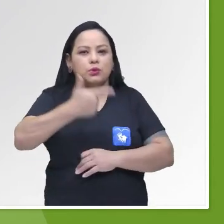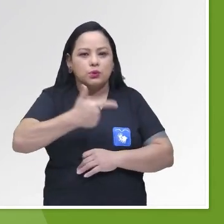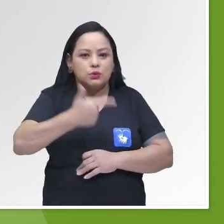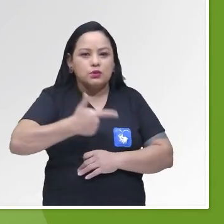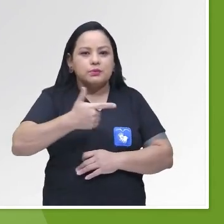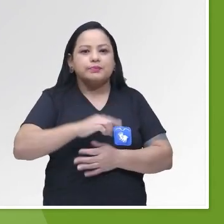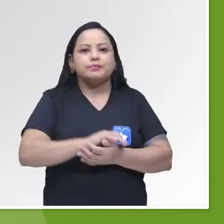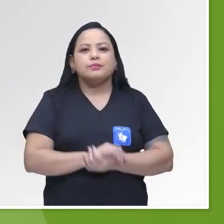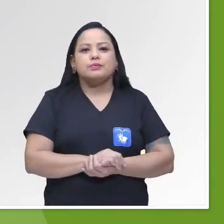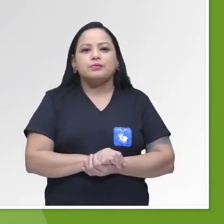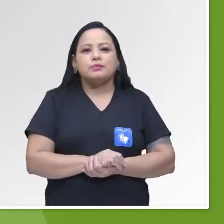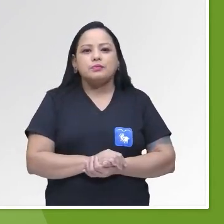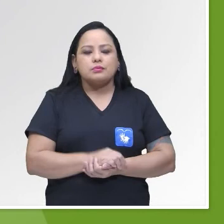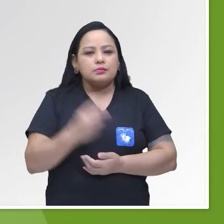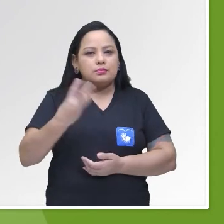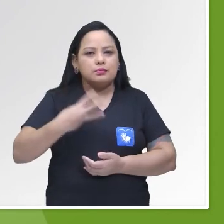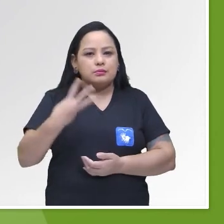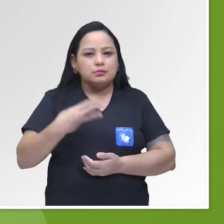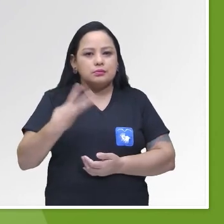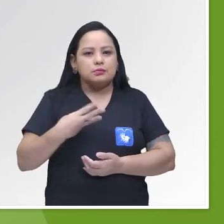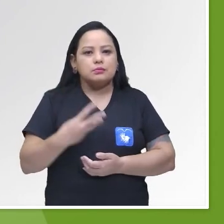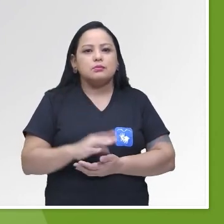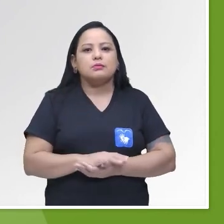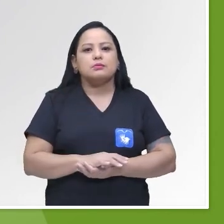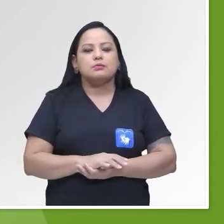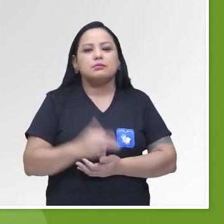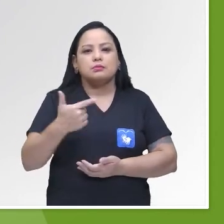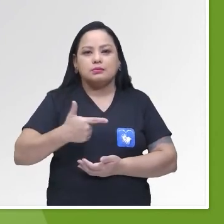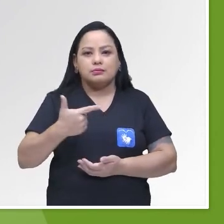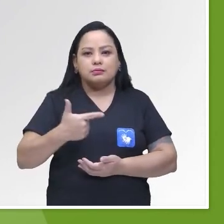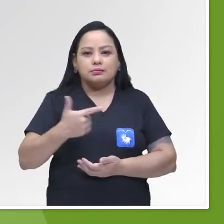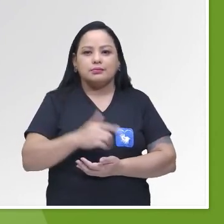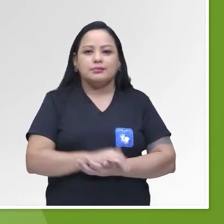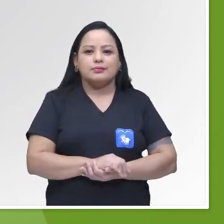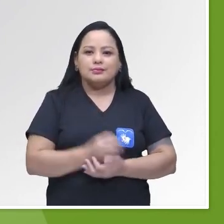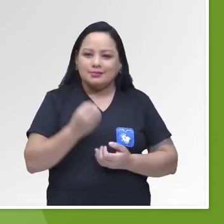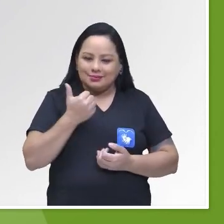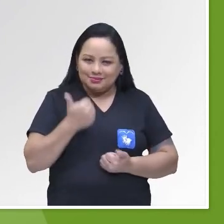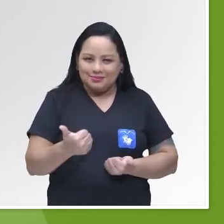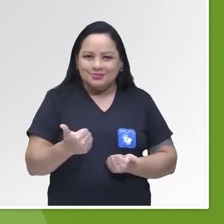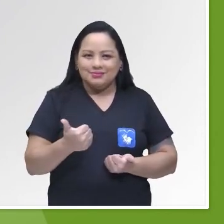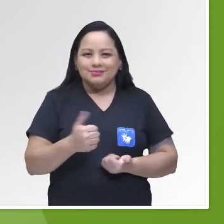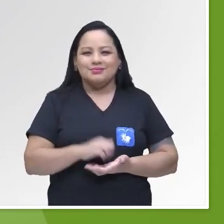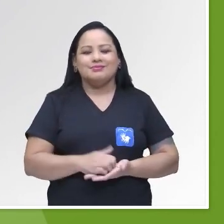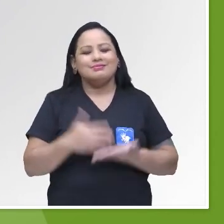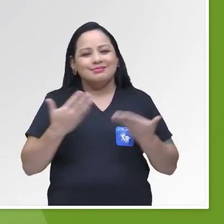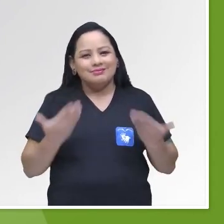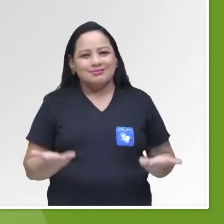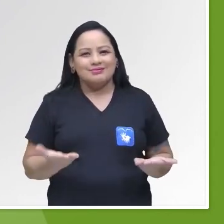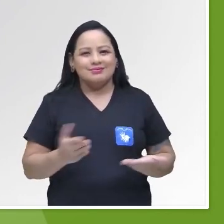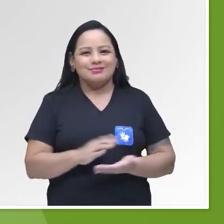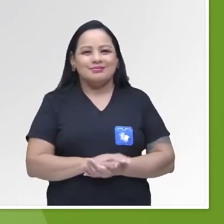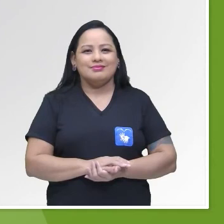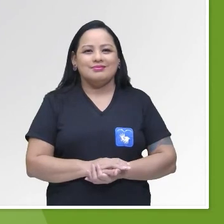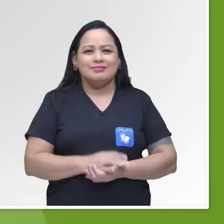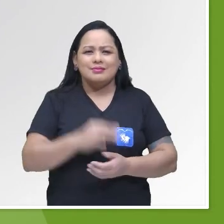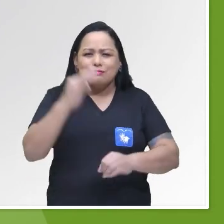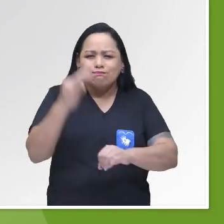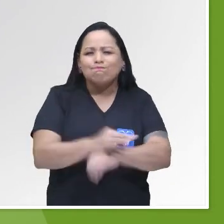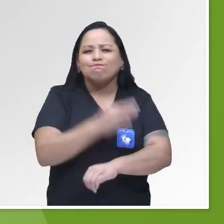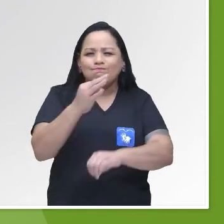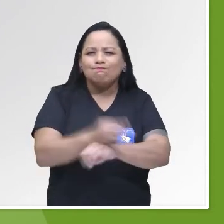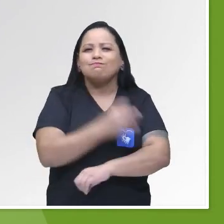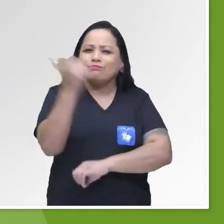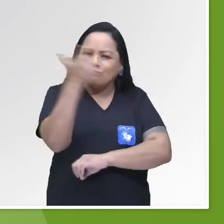2, 3 e 2. Tá bom, gente? Então, tentem